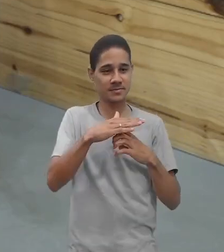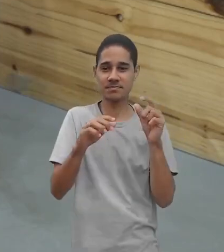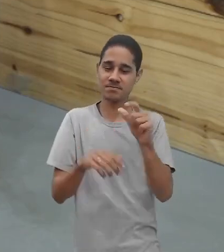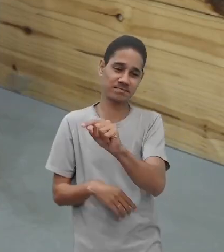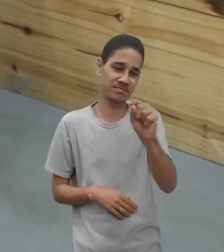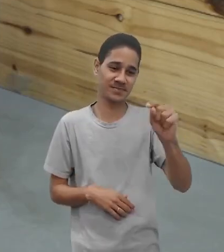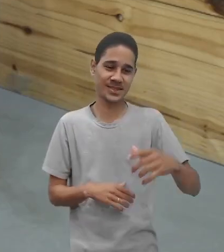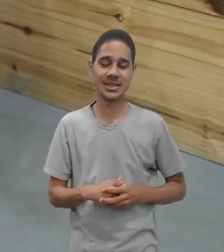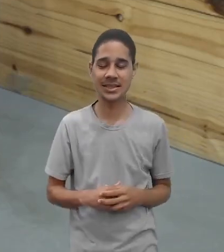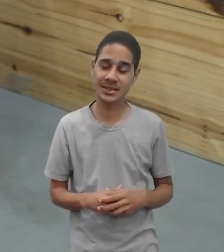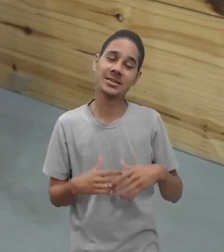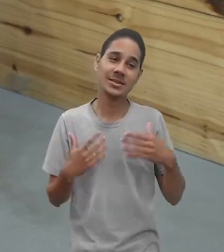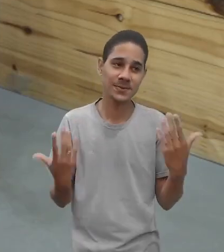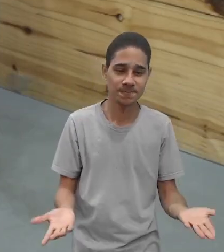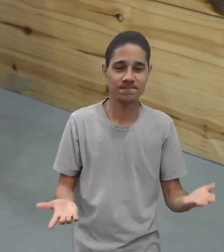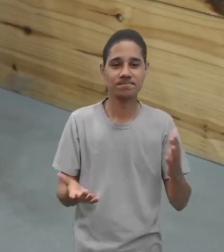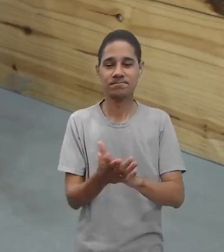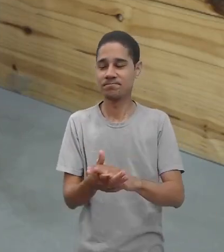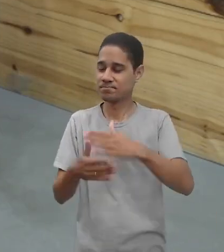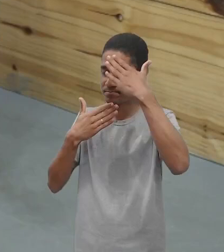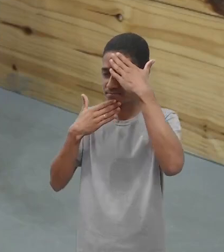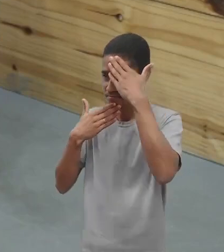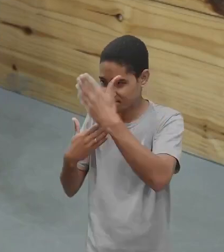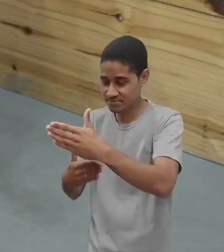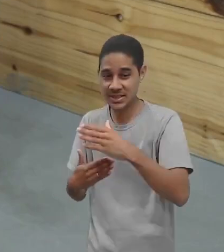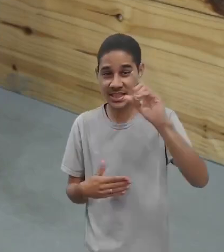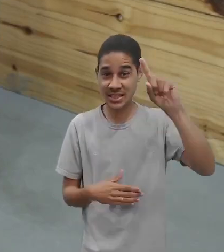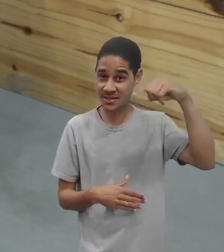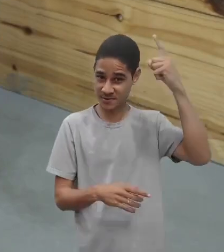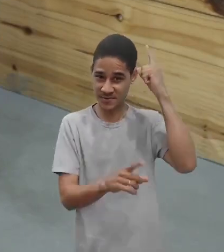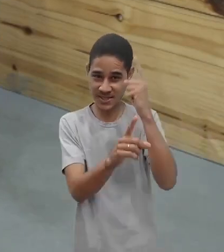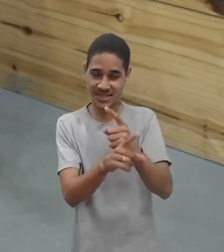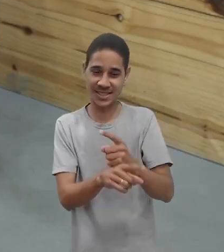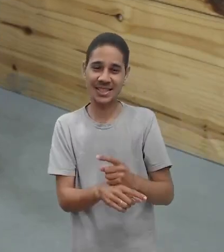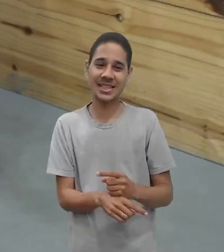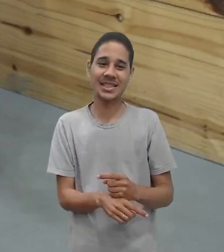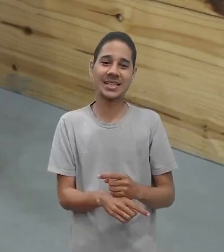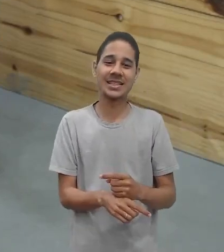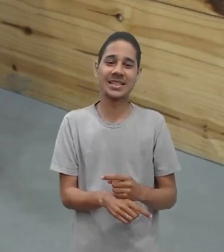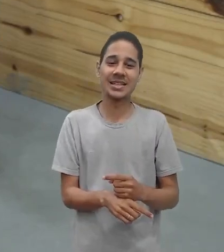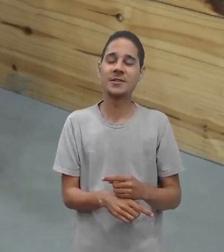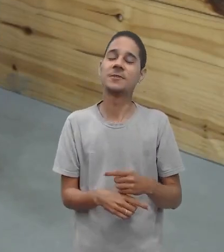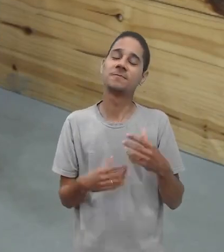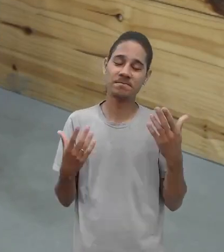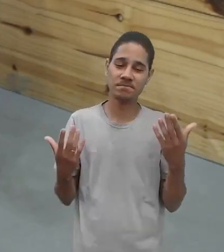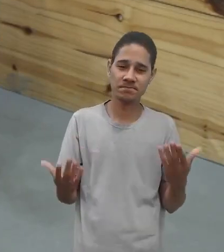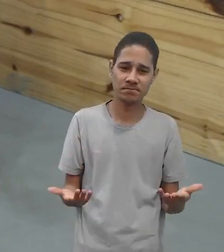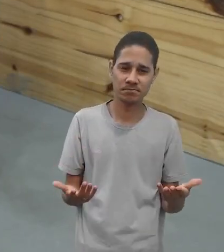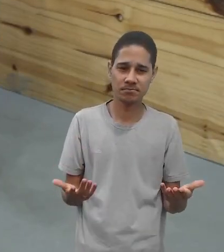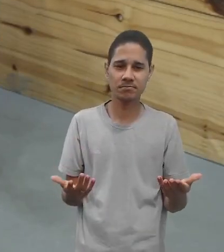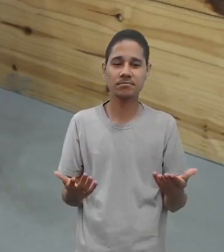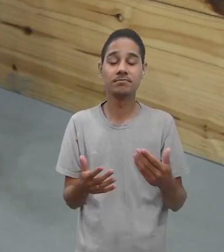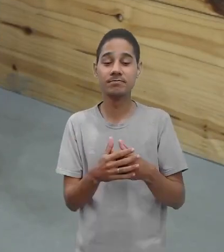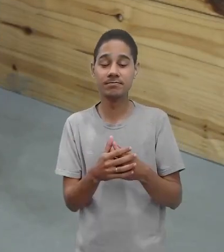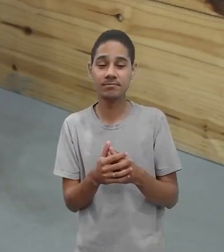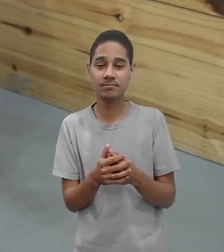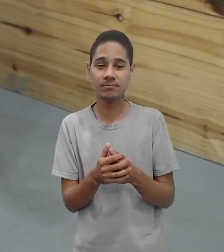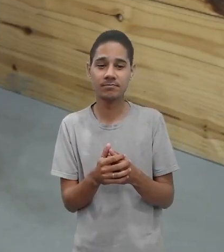tá bem? Então é isso. Obrigada, até a próxima, né, Cris? Que a gente tenha aí